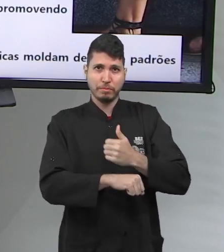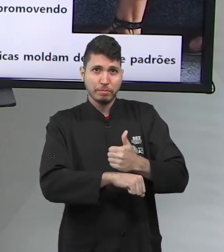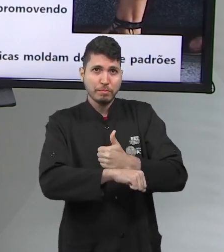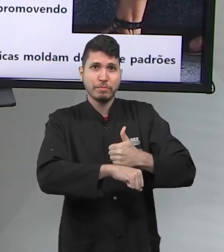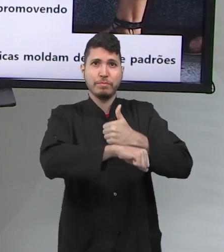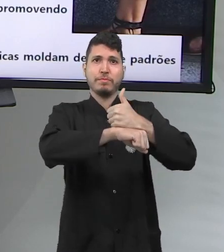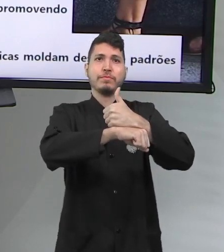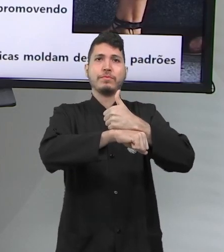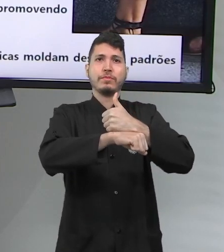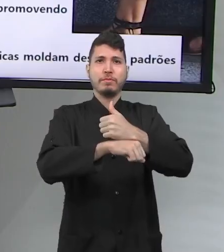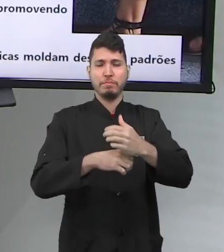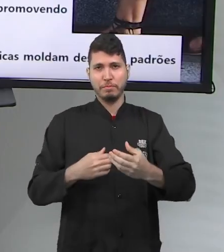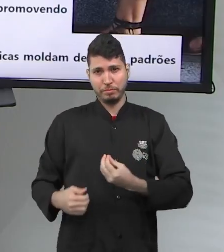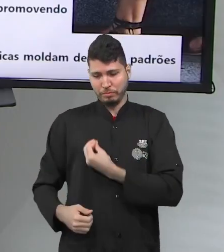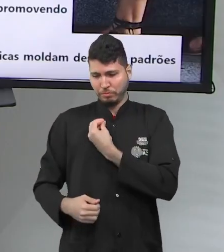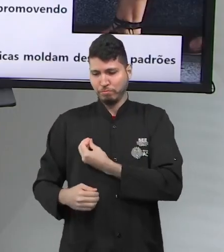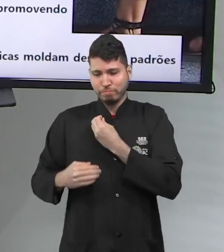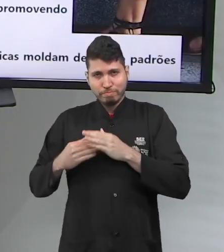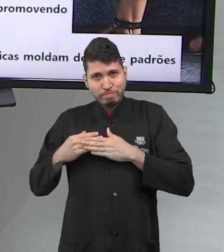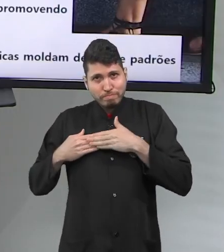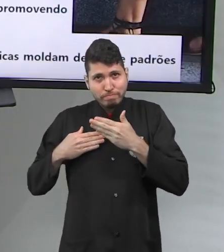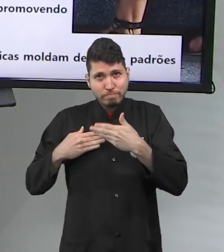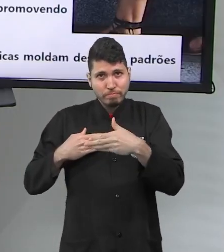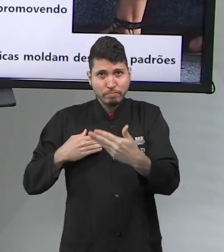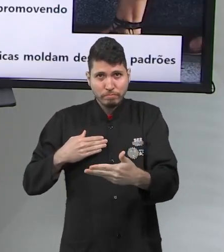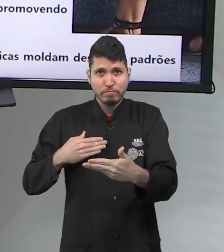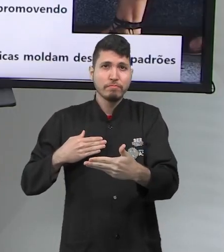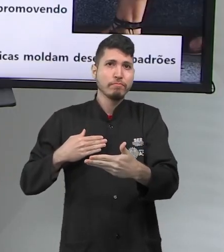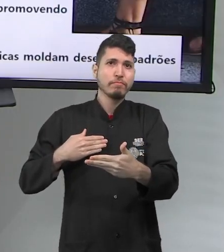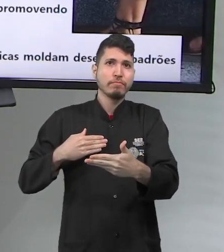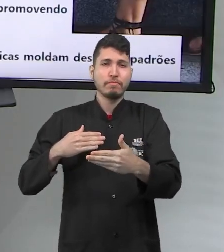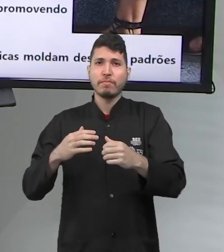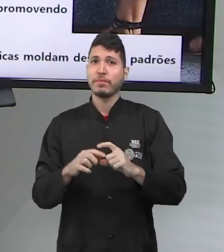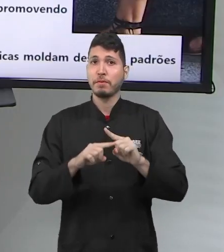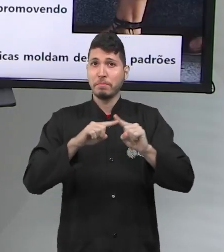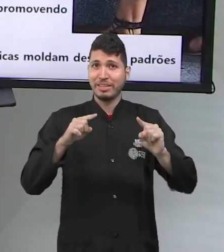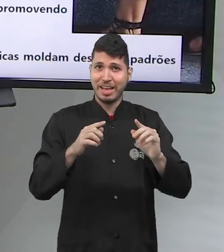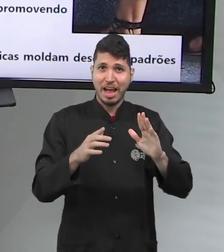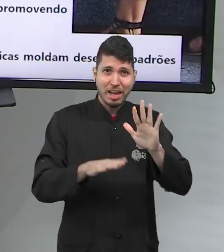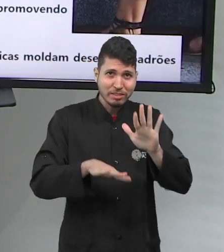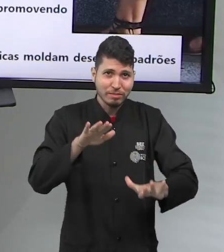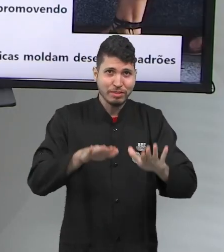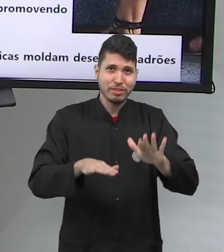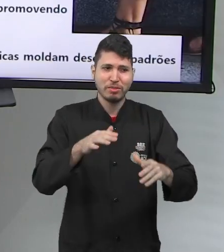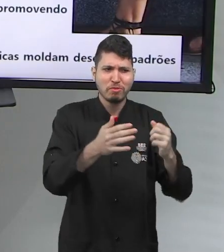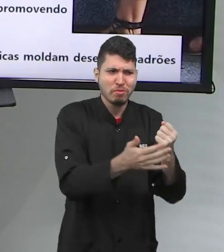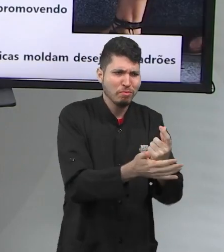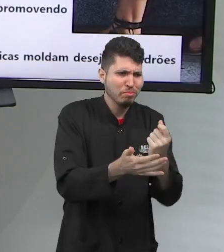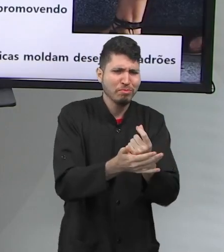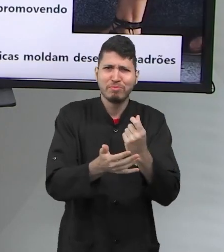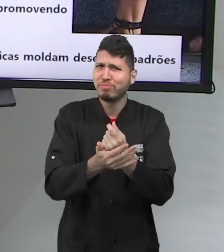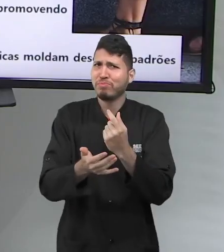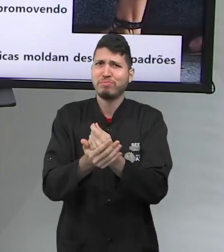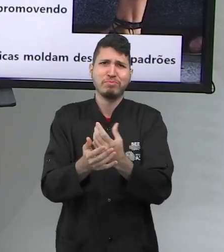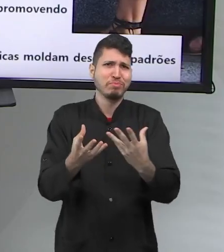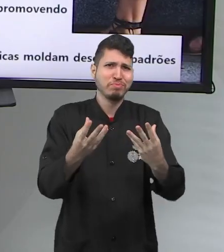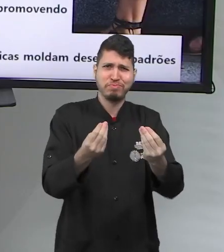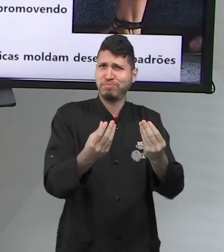nossa sobrevivência. Mas ocorre um excesso desse consumo, um